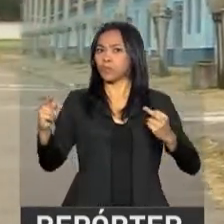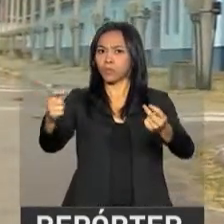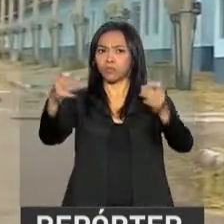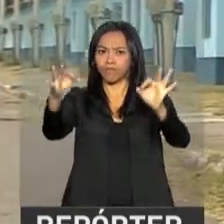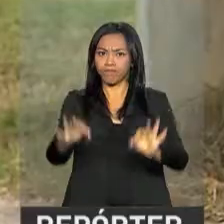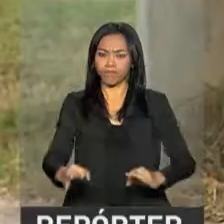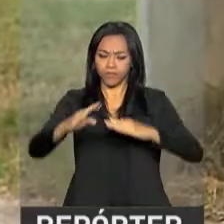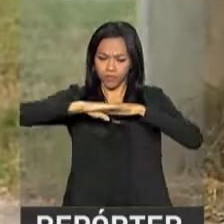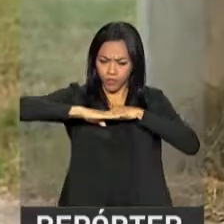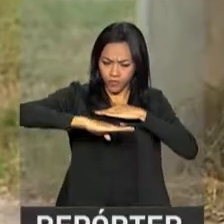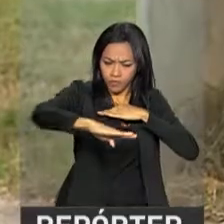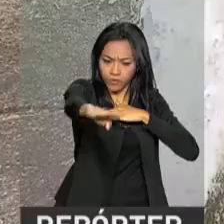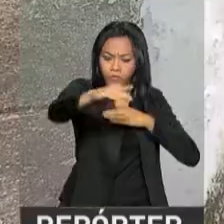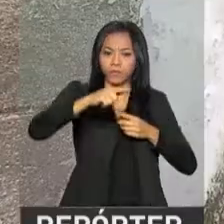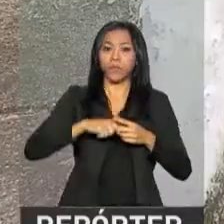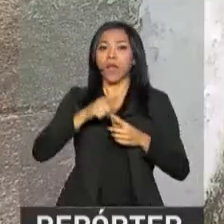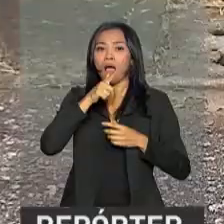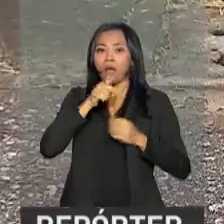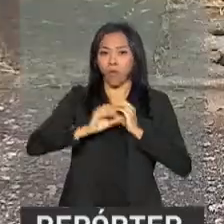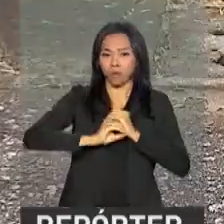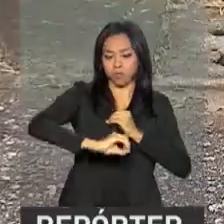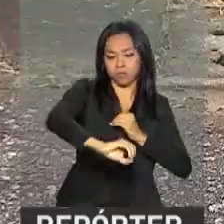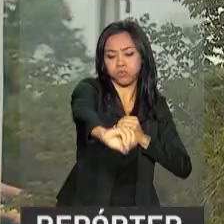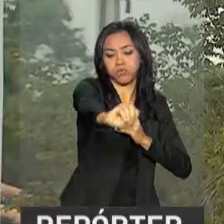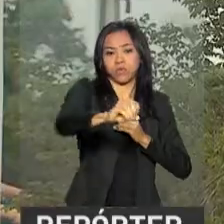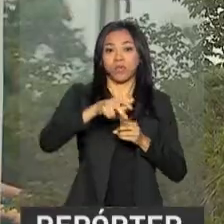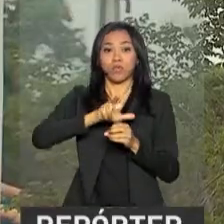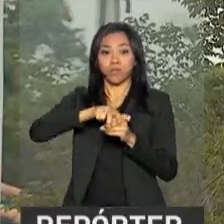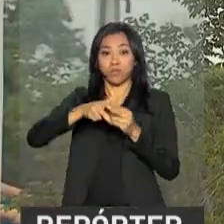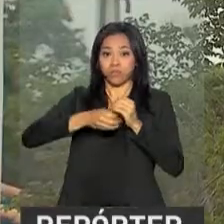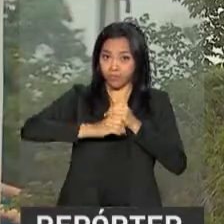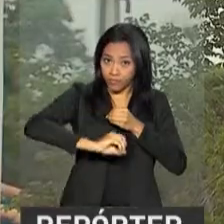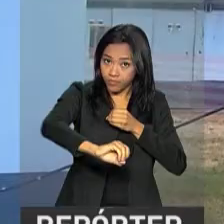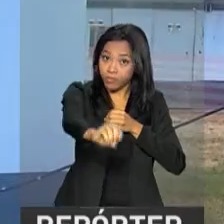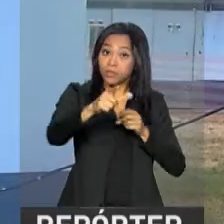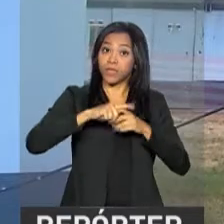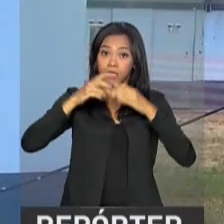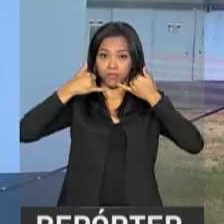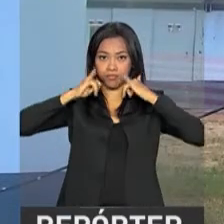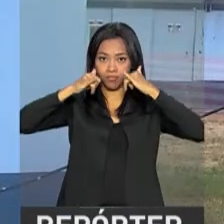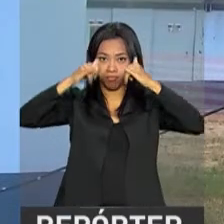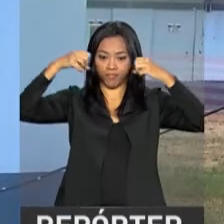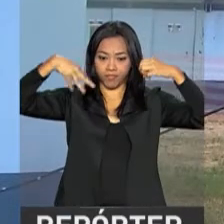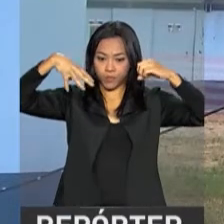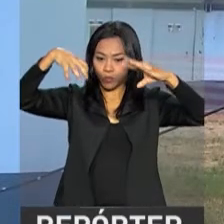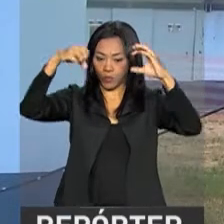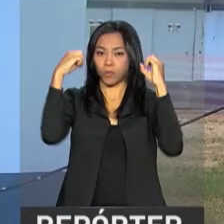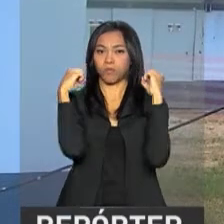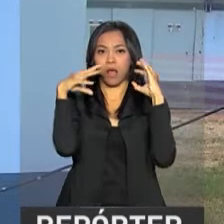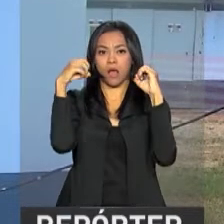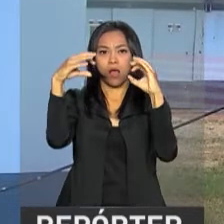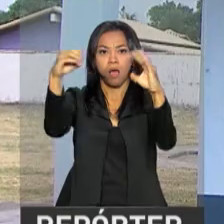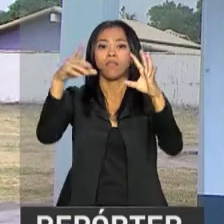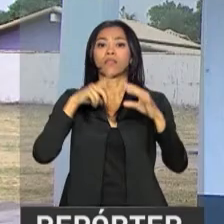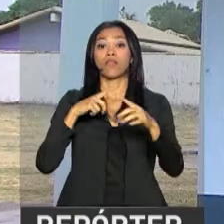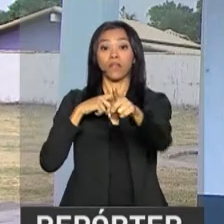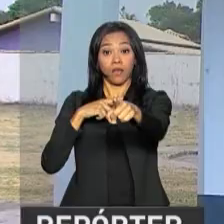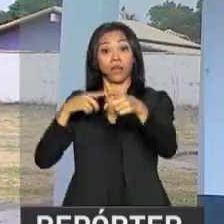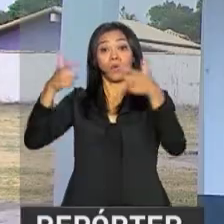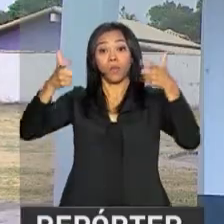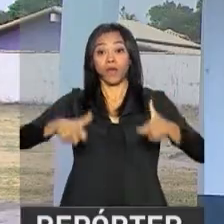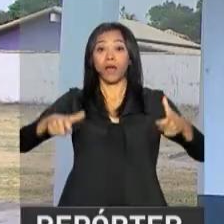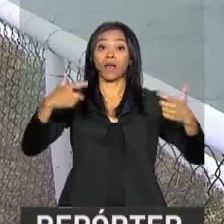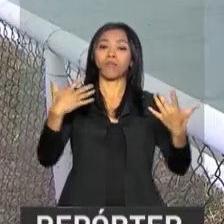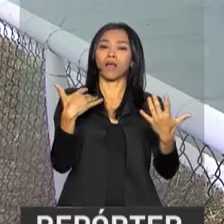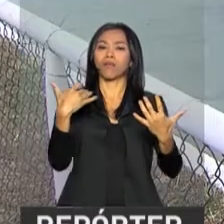pavimentação rede de água esgoto drenagem energia elétrica o condomínio conta ainda com guarita centro